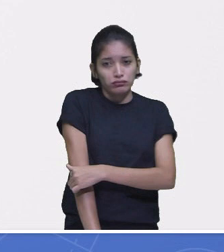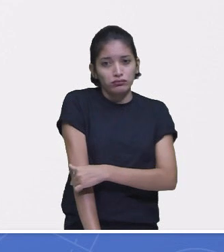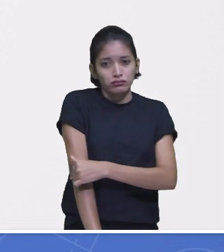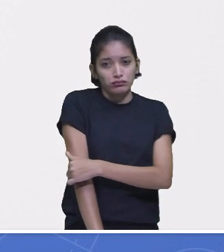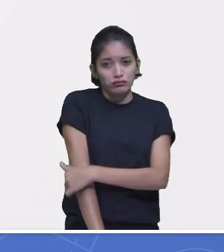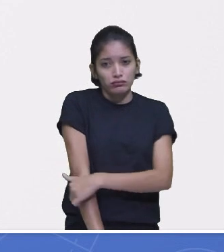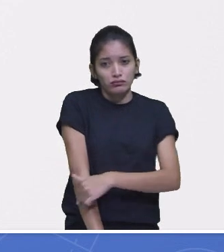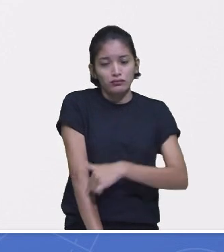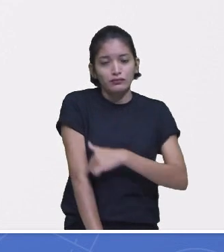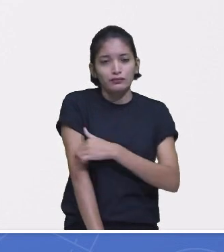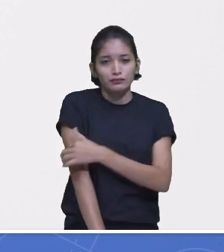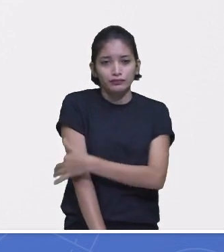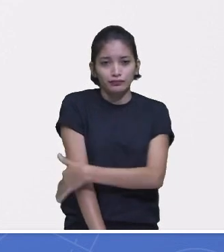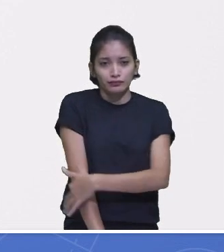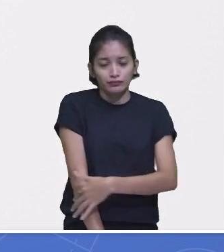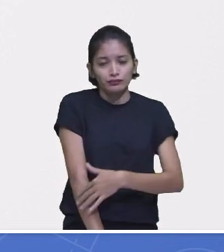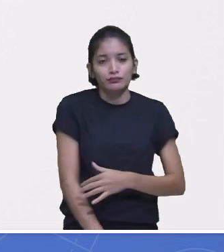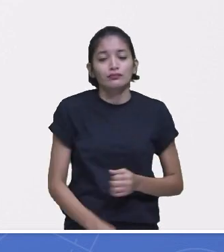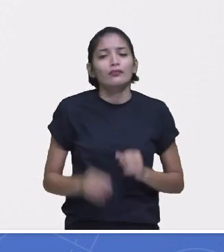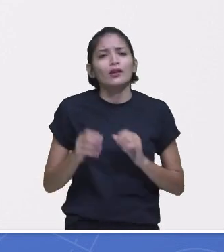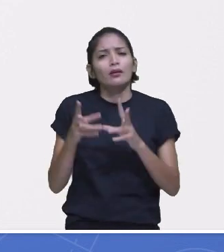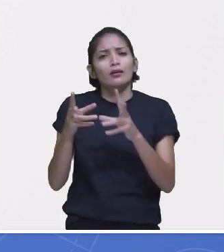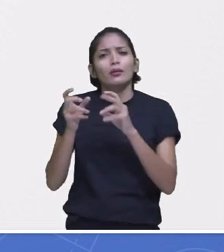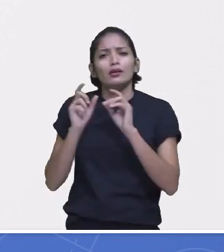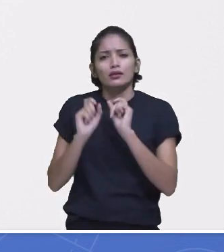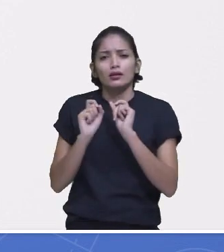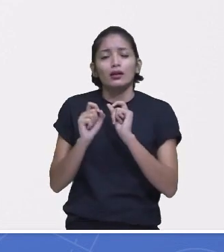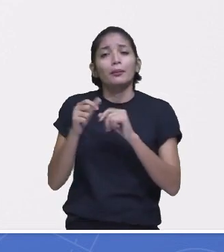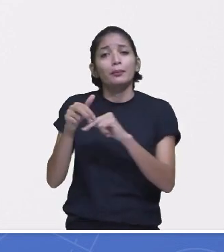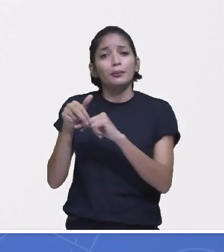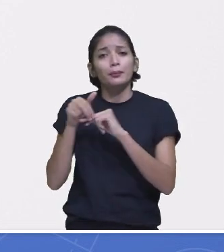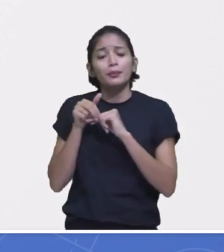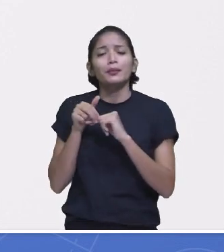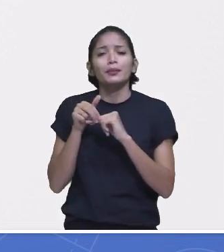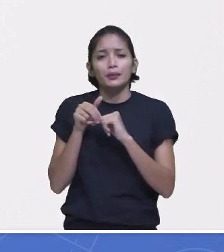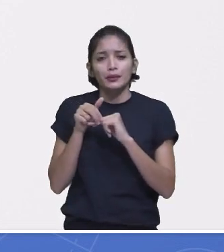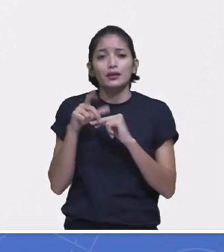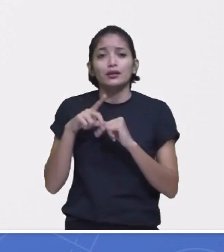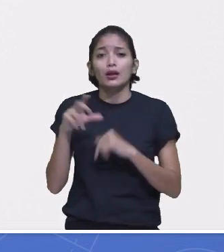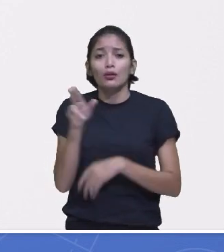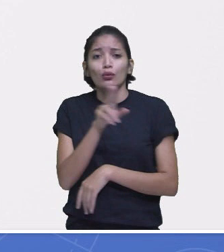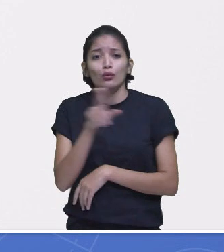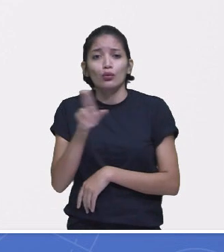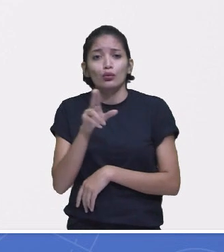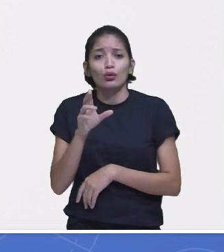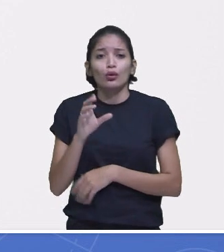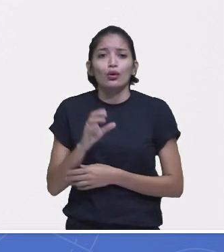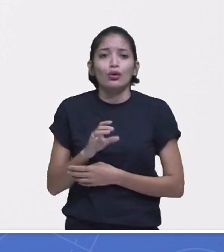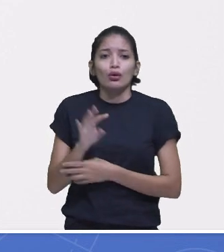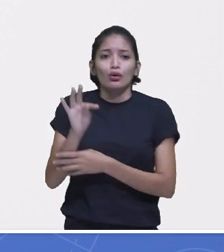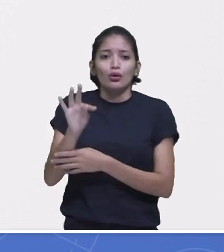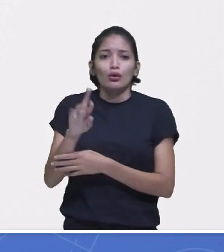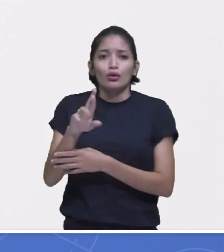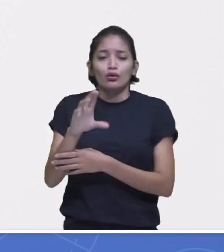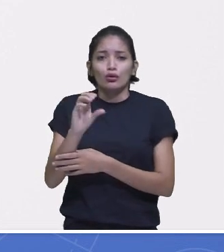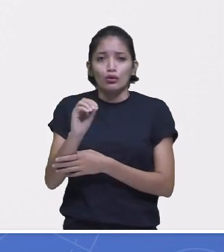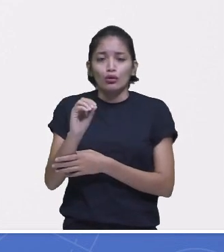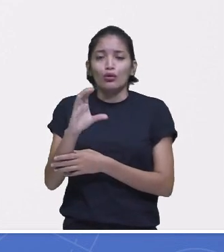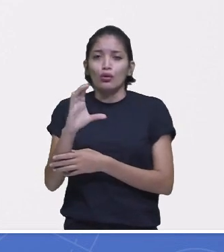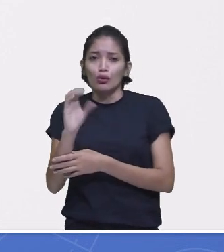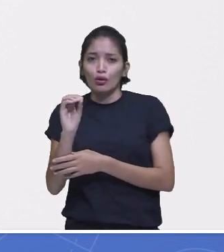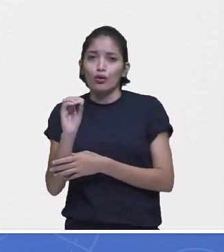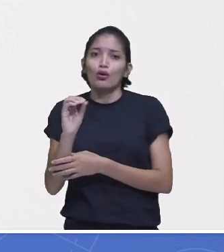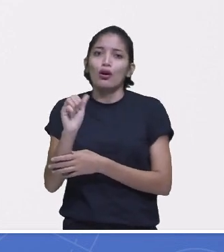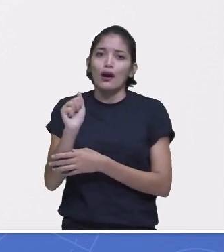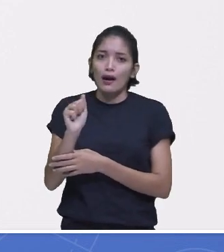aqui, tá? E observem que é por isso que ele tem um nome também de trocleartrose, porque ela